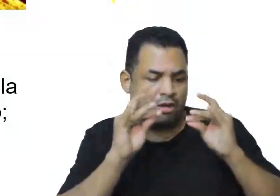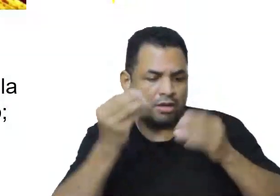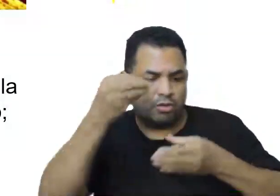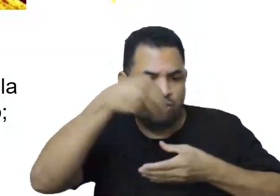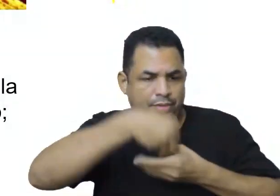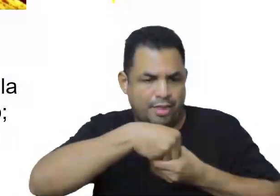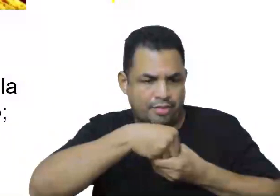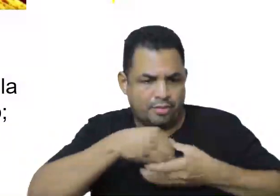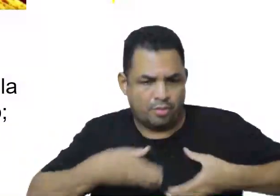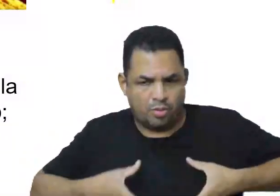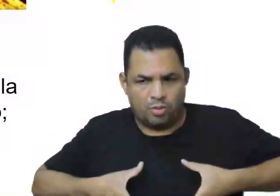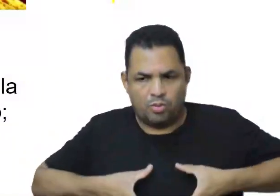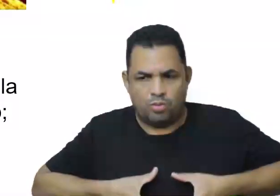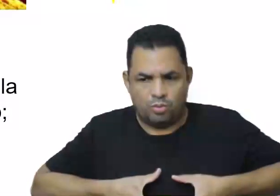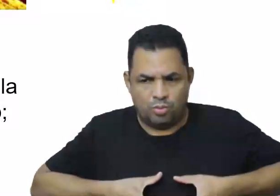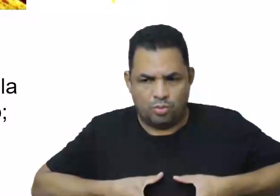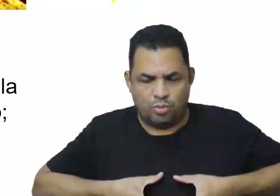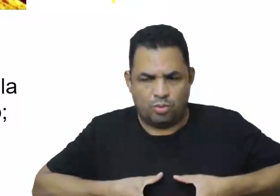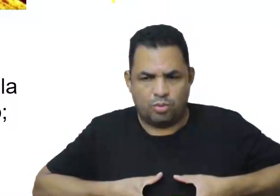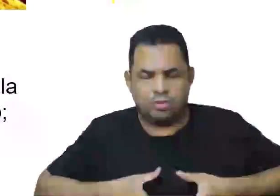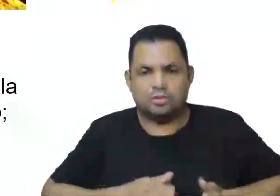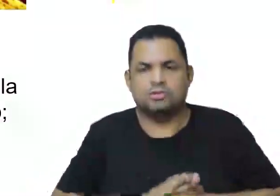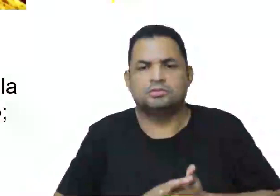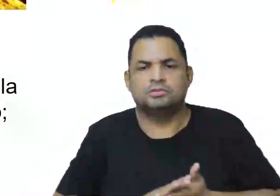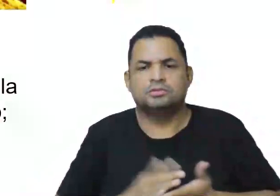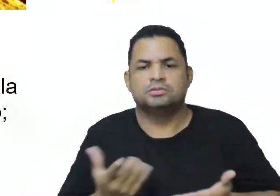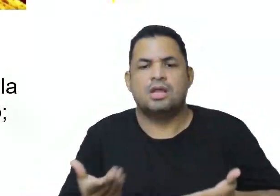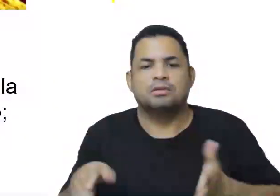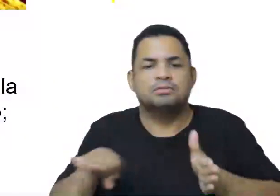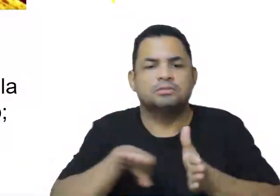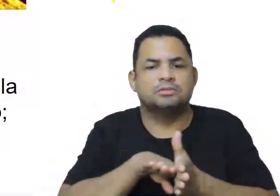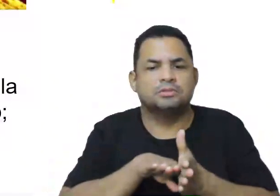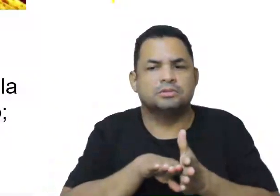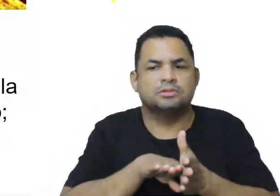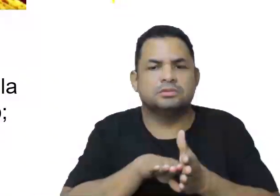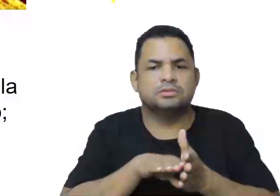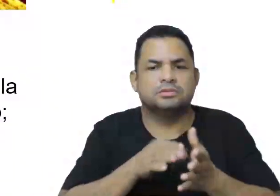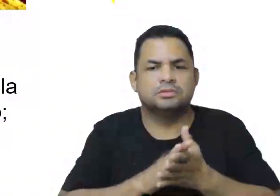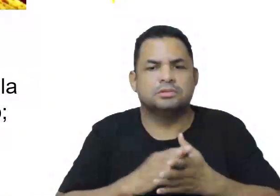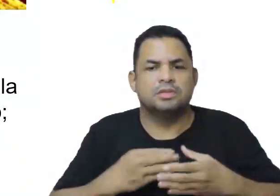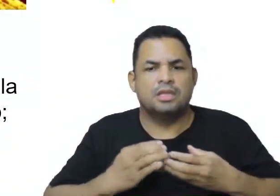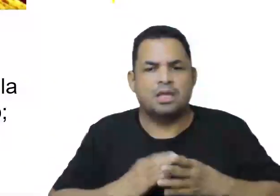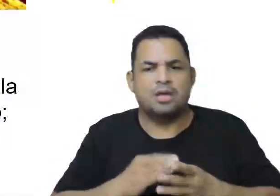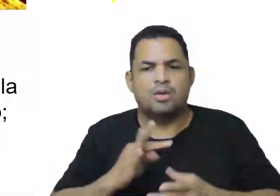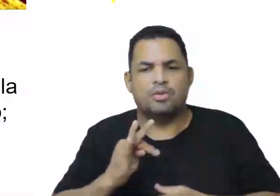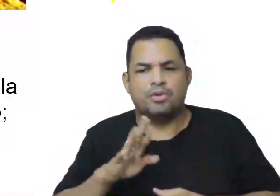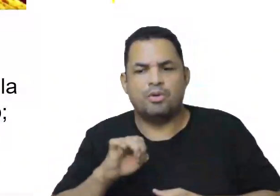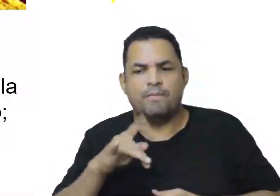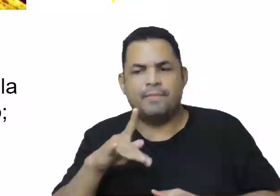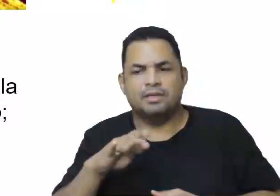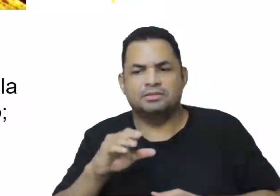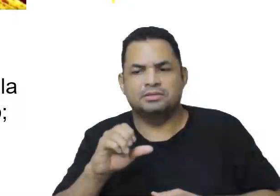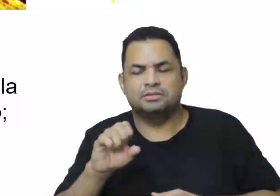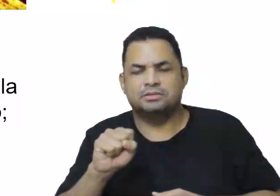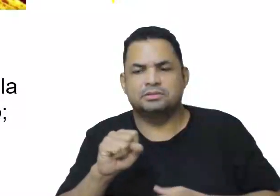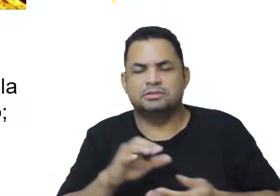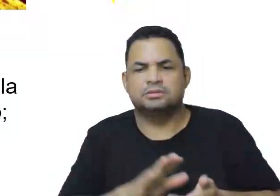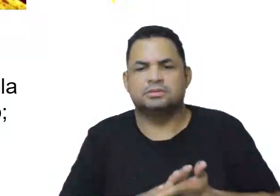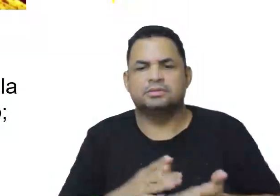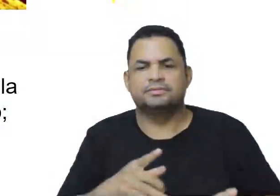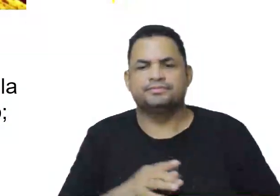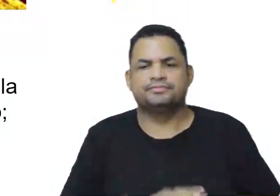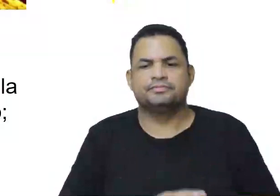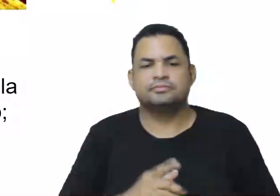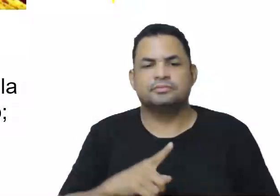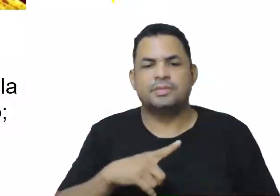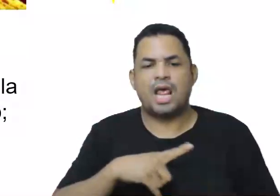ele chega nessa região, o espermatozoide é geralmente por ali, nas trompas, né, nas tubas uterinas, é que